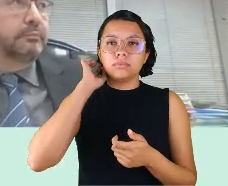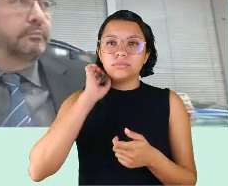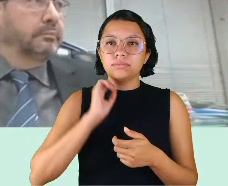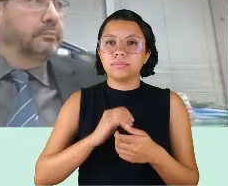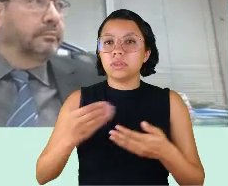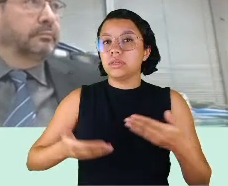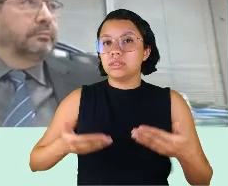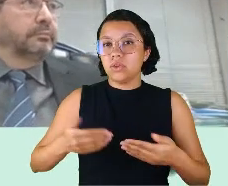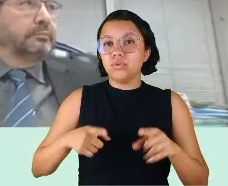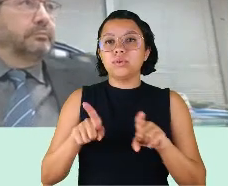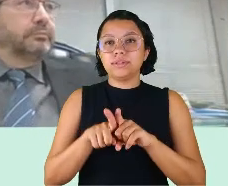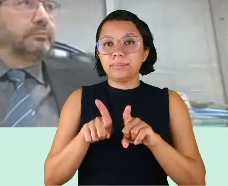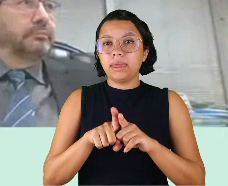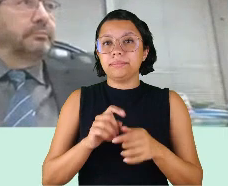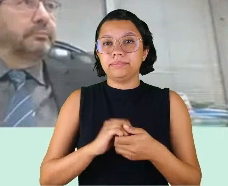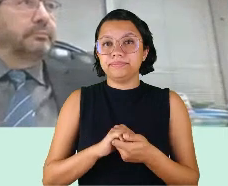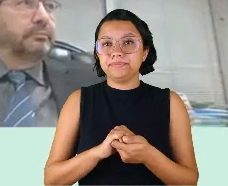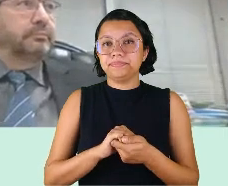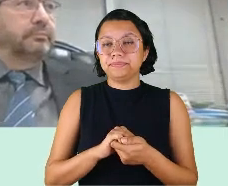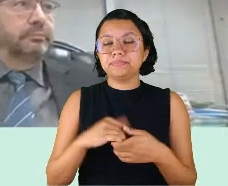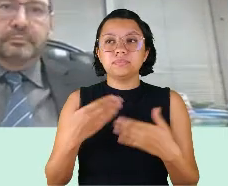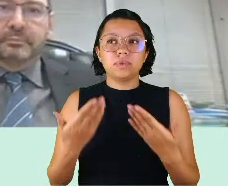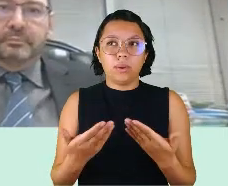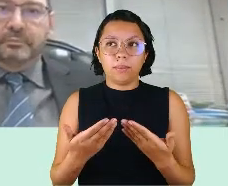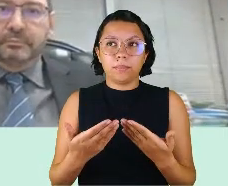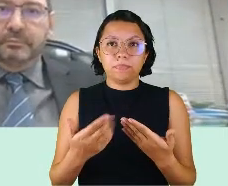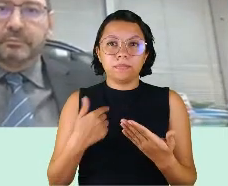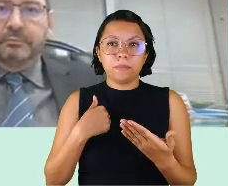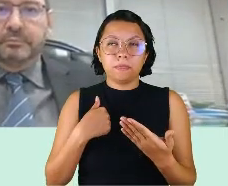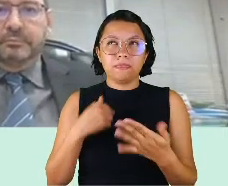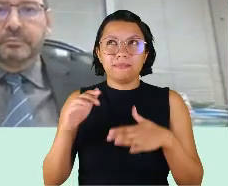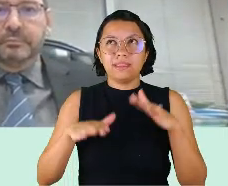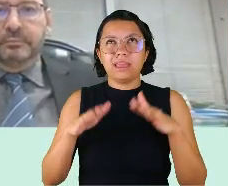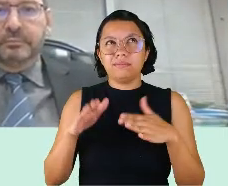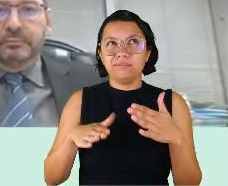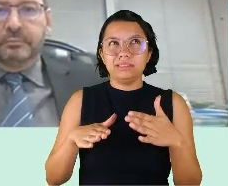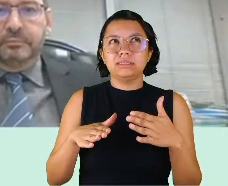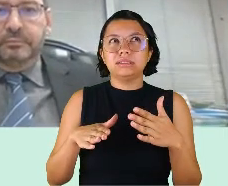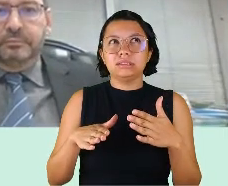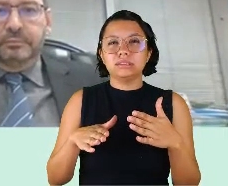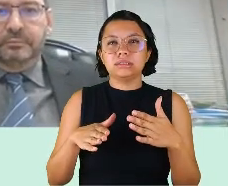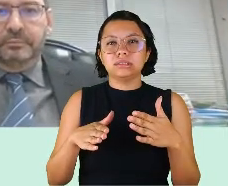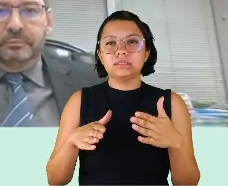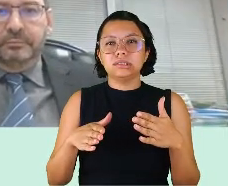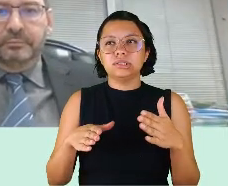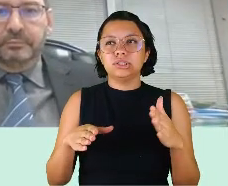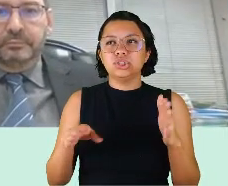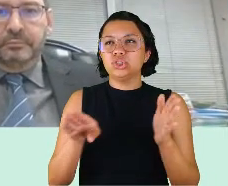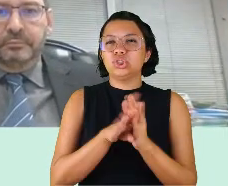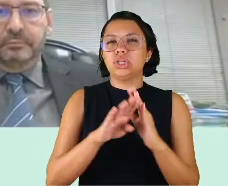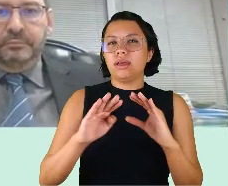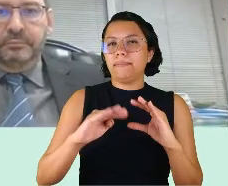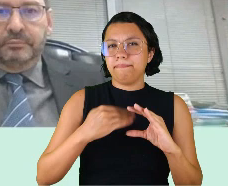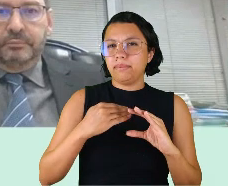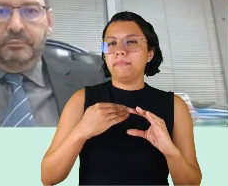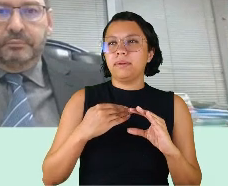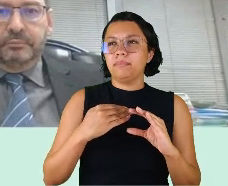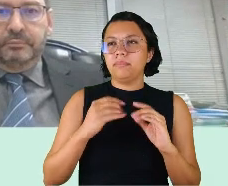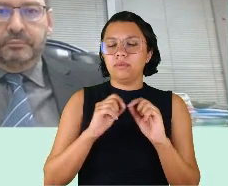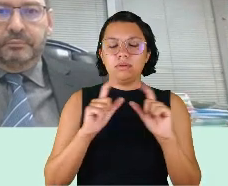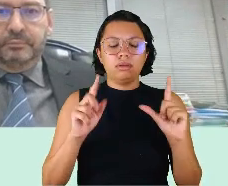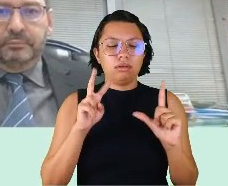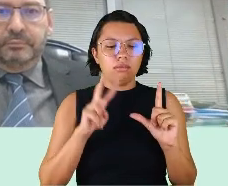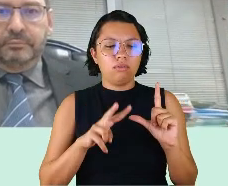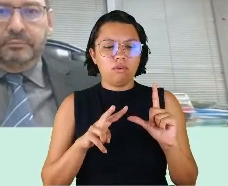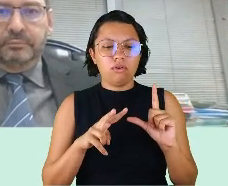juízes e servidores também. Então, eu, às vezes, recebo e-mails que eu abro, assim, alguns juízes